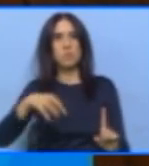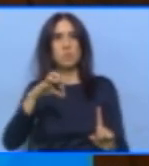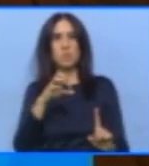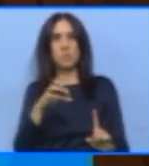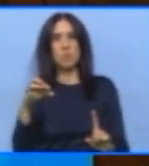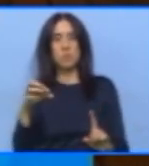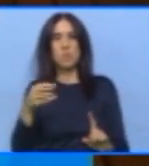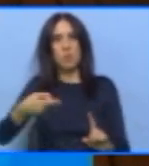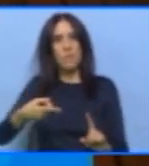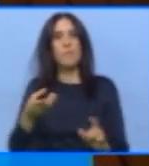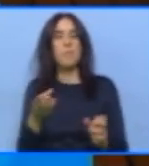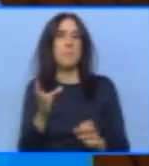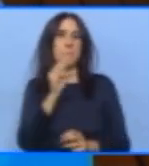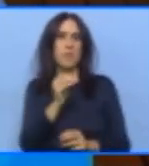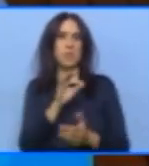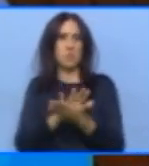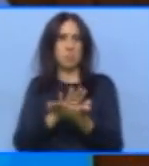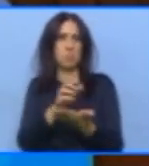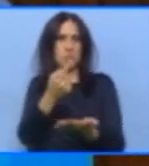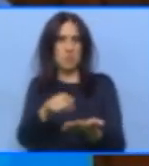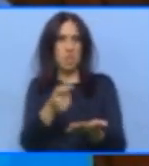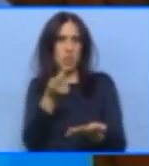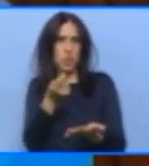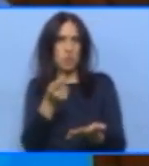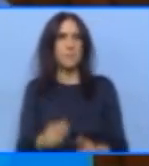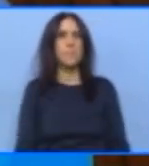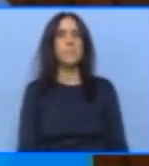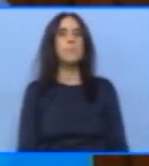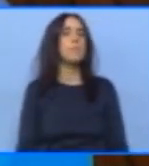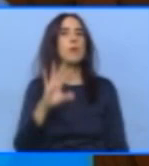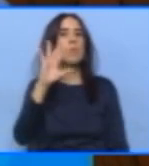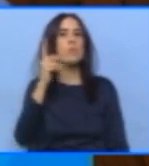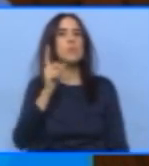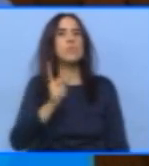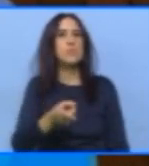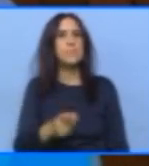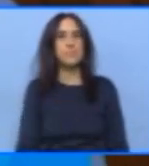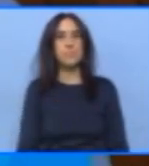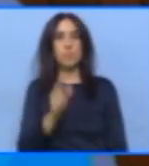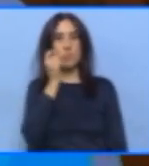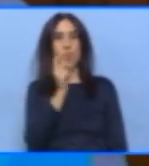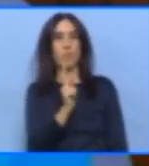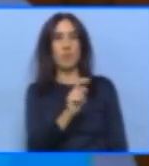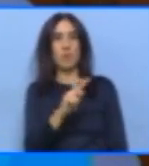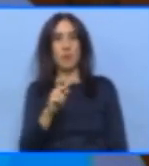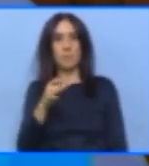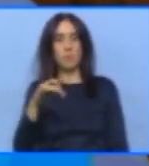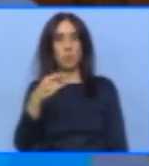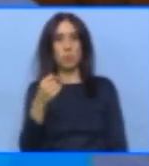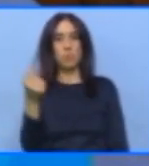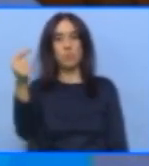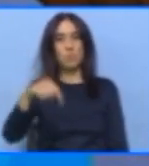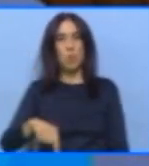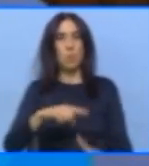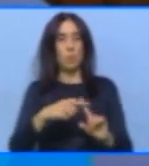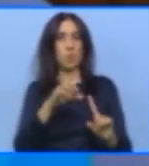mais, a reedição. Mas, no fundo, o que aconteceu? Vieira Pinto logo chegou em 69 para